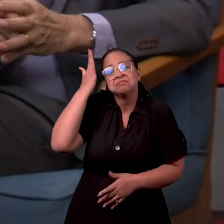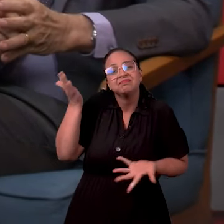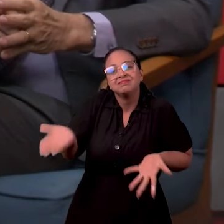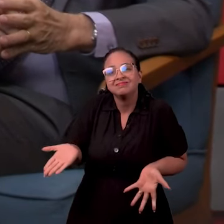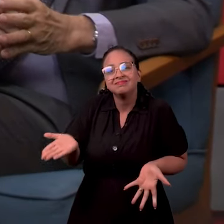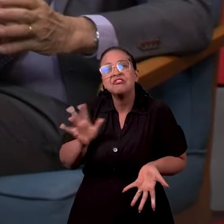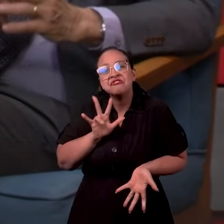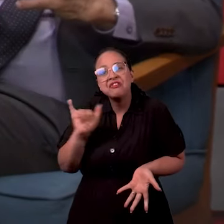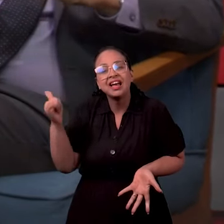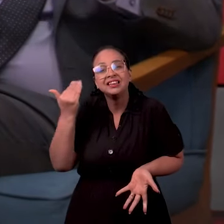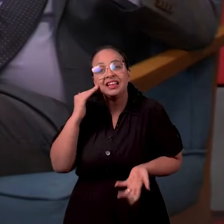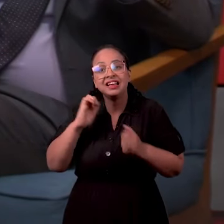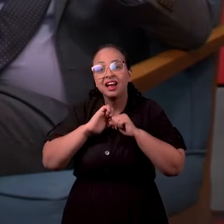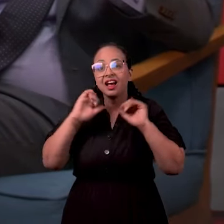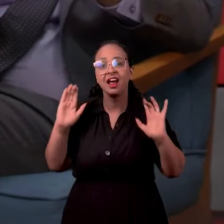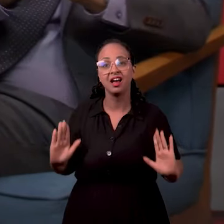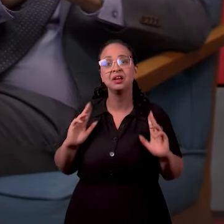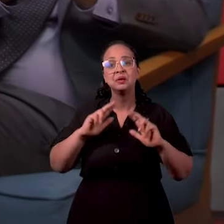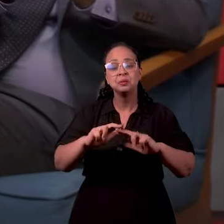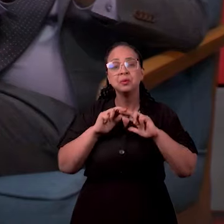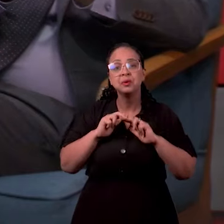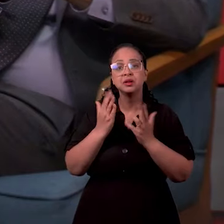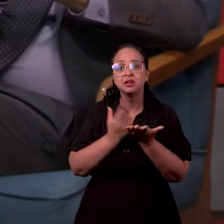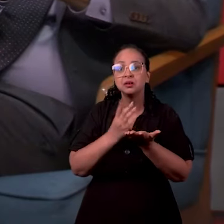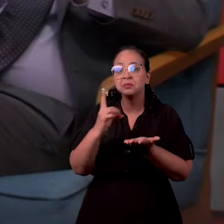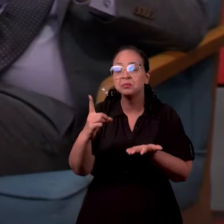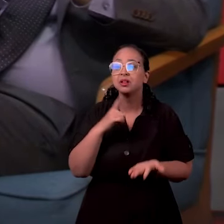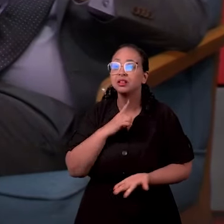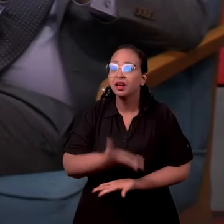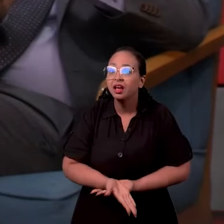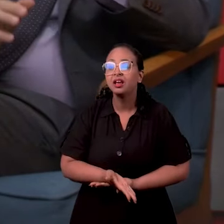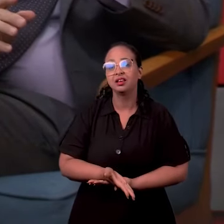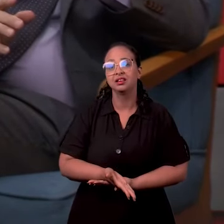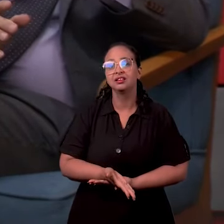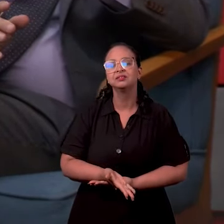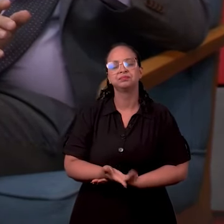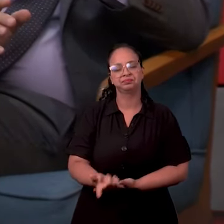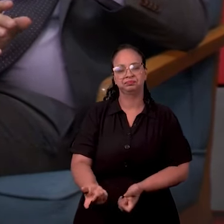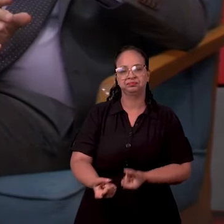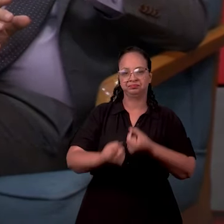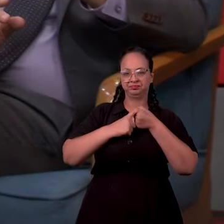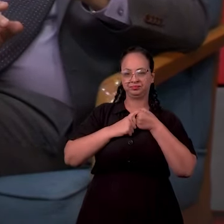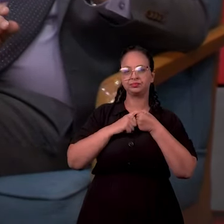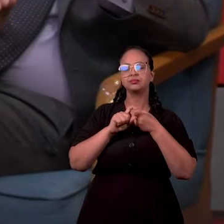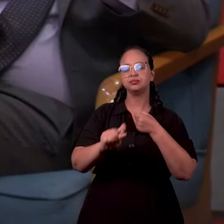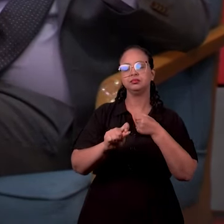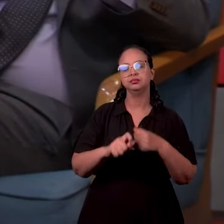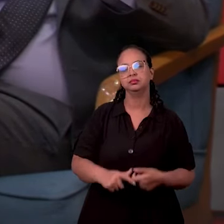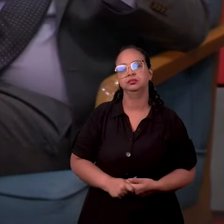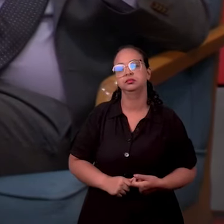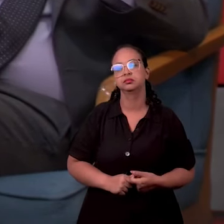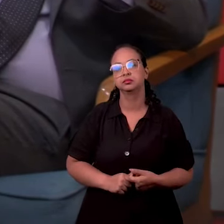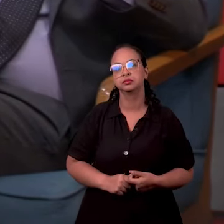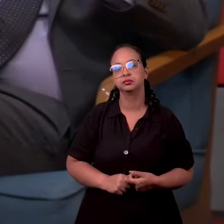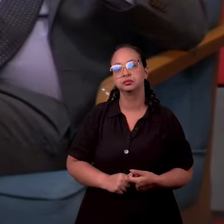significado. Então, é por isso que a Bíblia é rica nisso. Então, voltando aqui, vamos agora